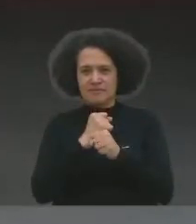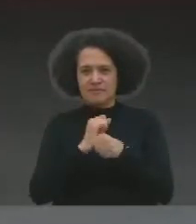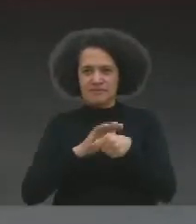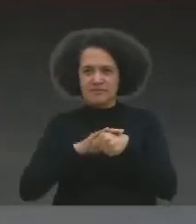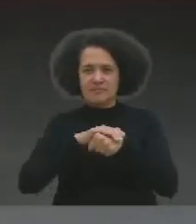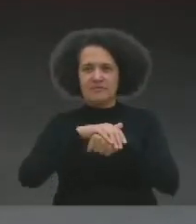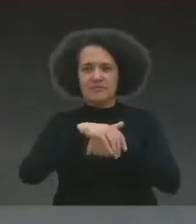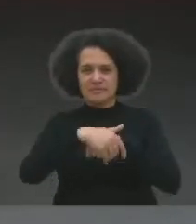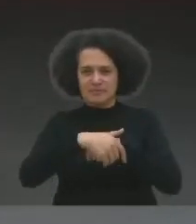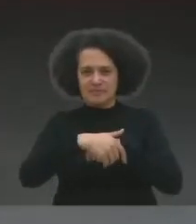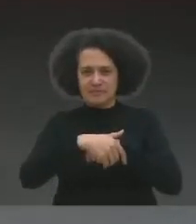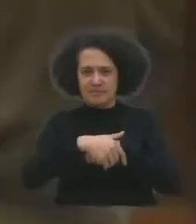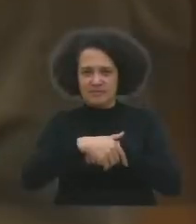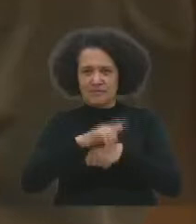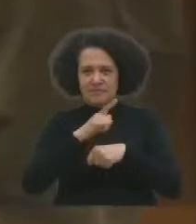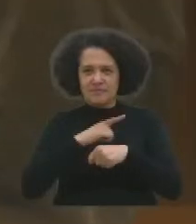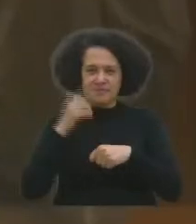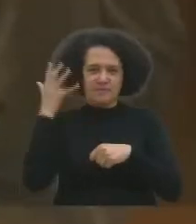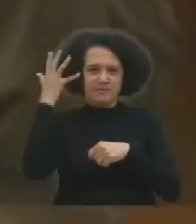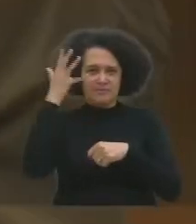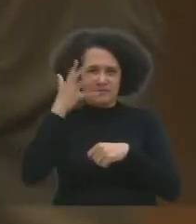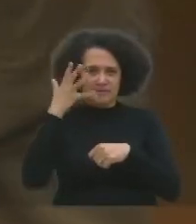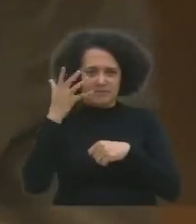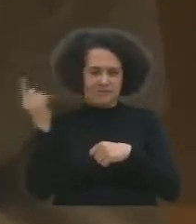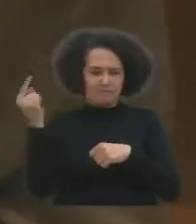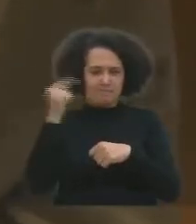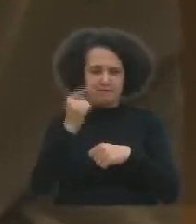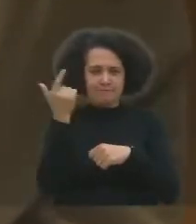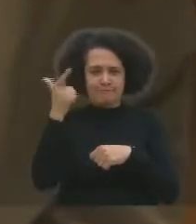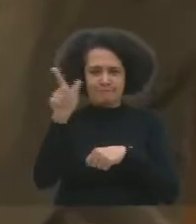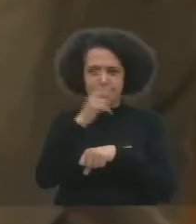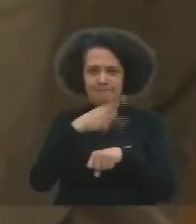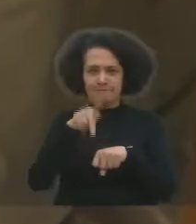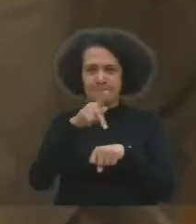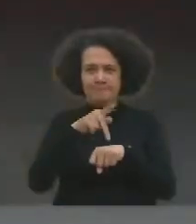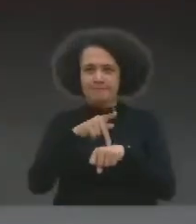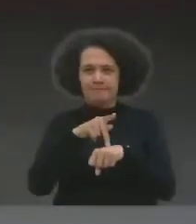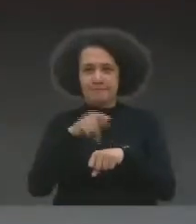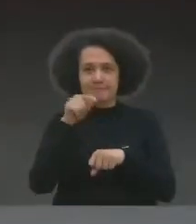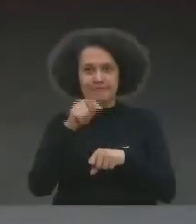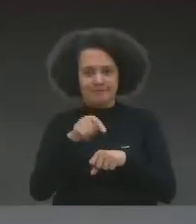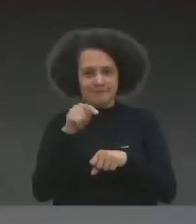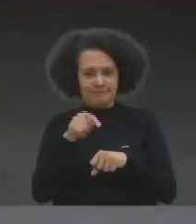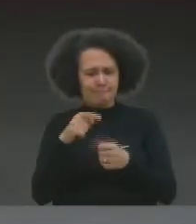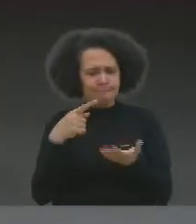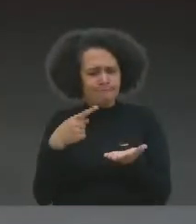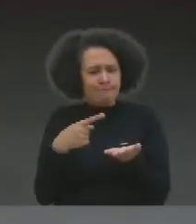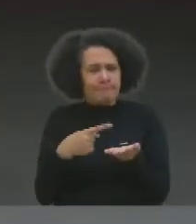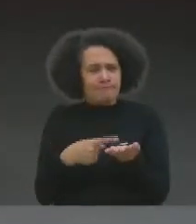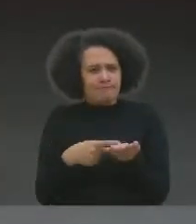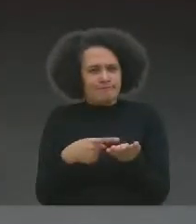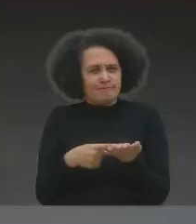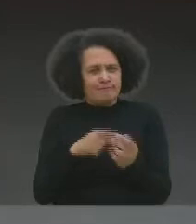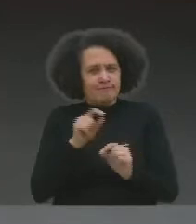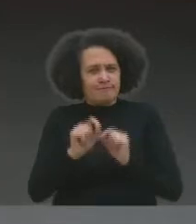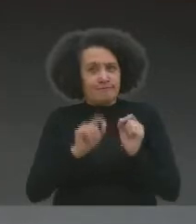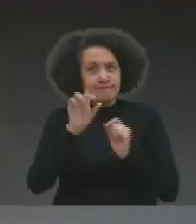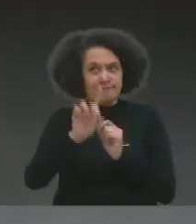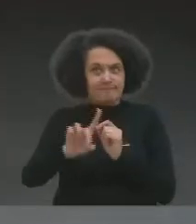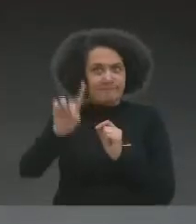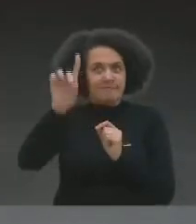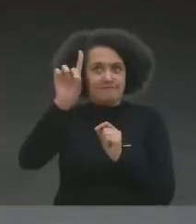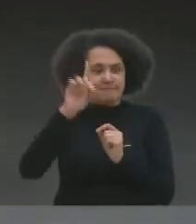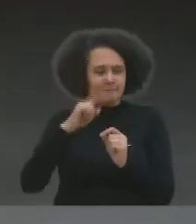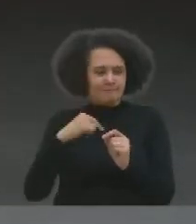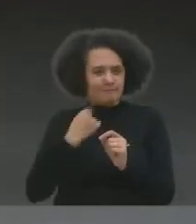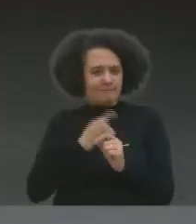Louvor traz pregadores internacionais. Isso para nós é a confirmação daquilo que Deus quer para a obra evangelizar,